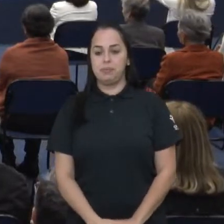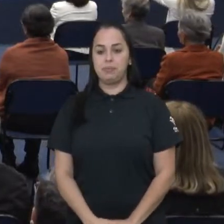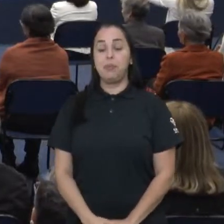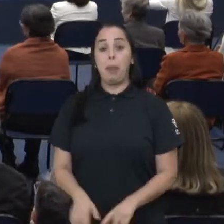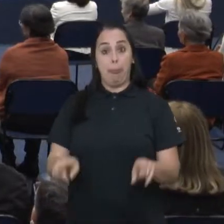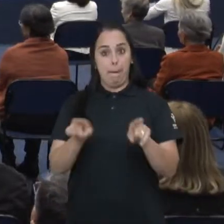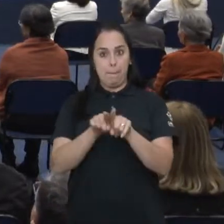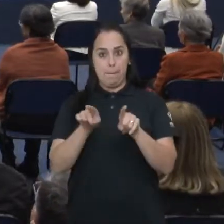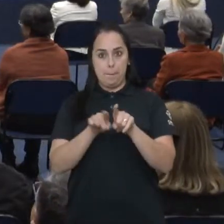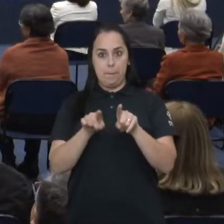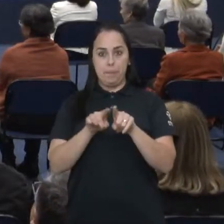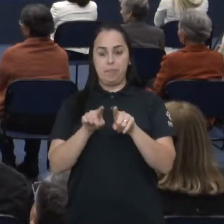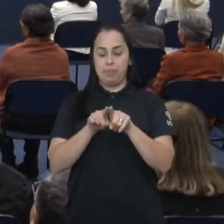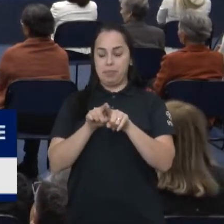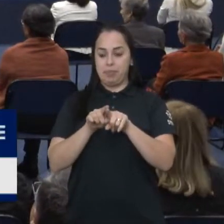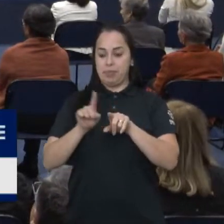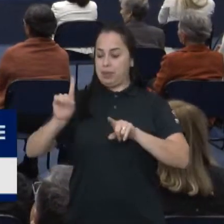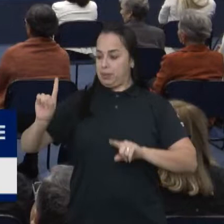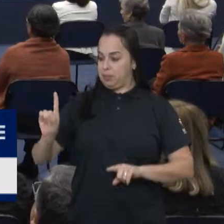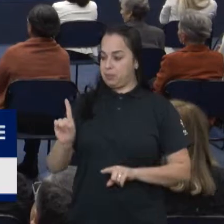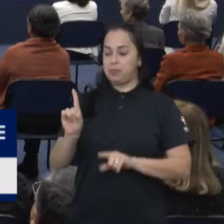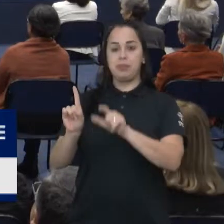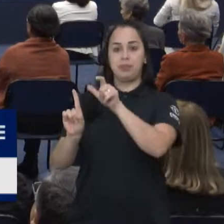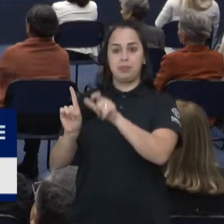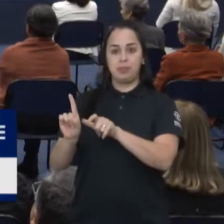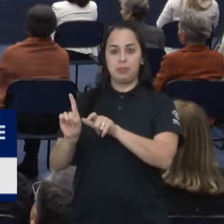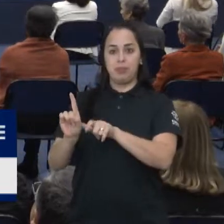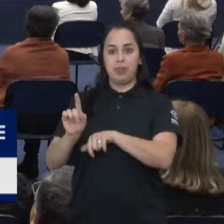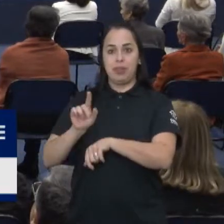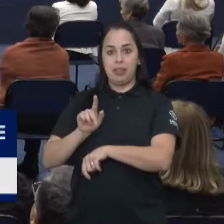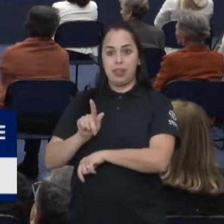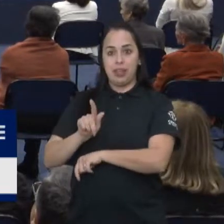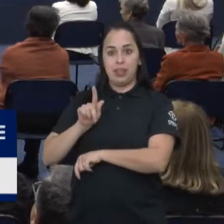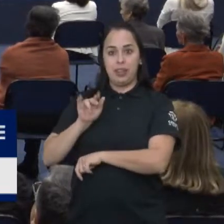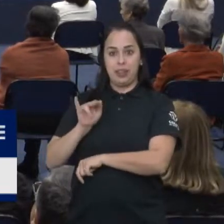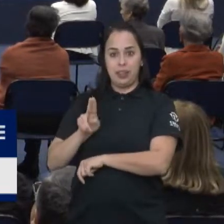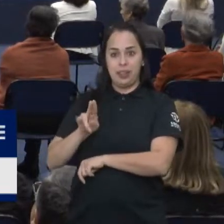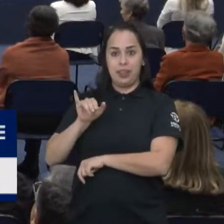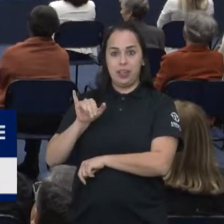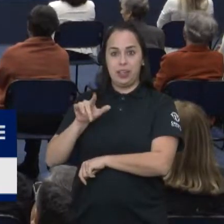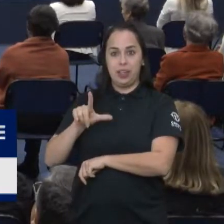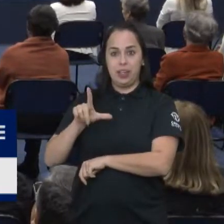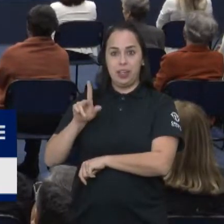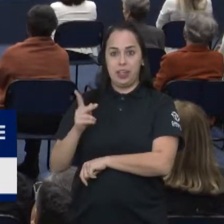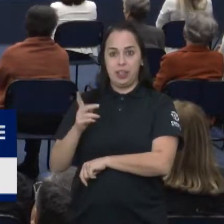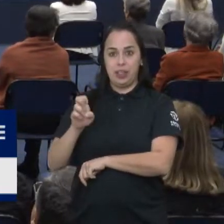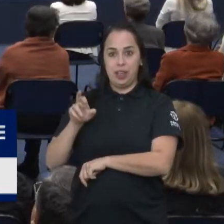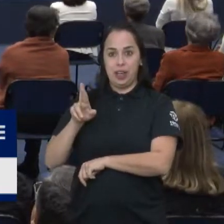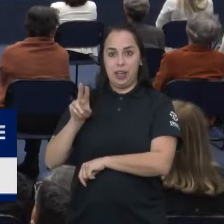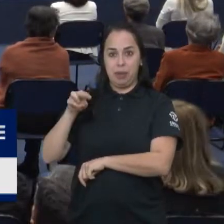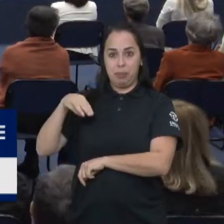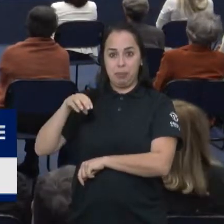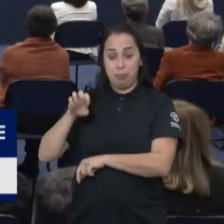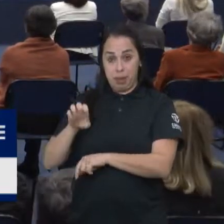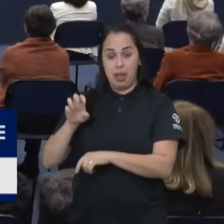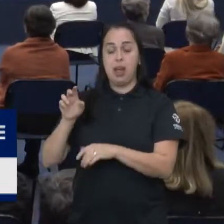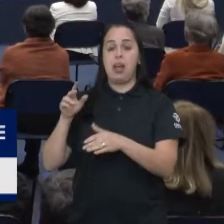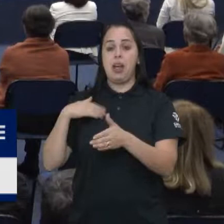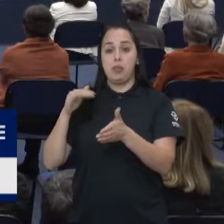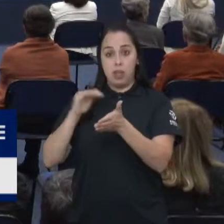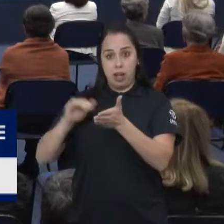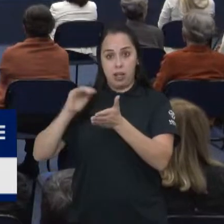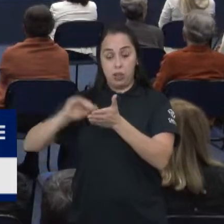Chamamos também para compor a mesa diretora o senhor Guilherme Bellini, secretário de apoio jurídico da Prefeitura de São José dos